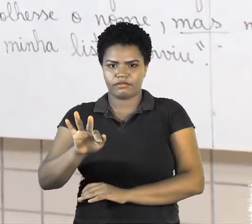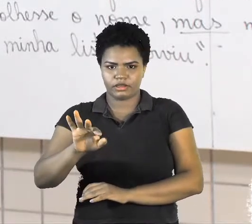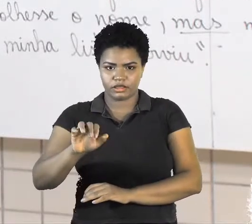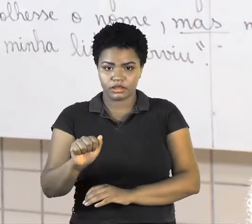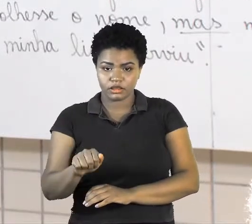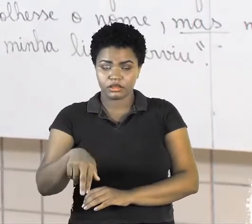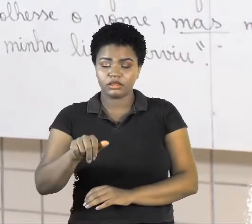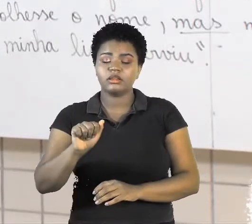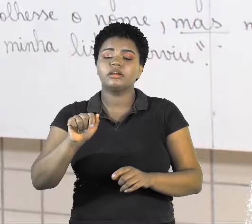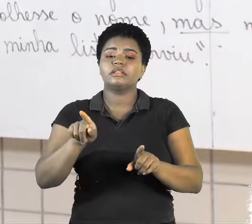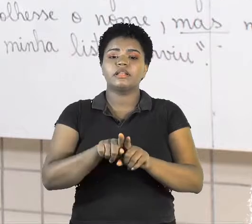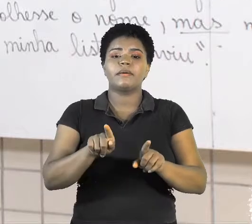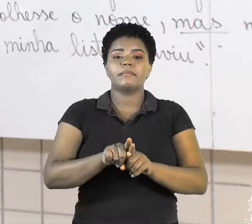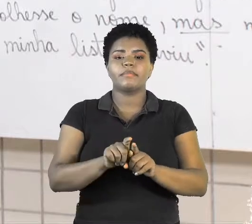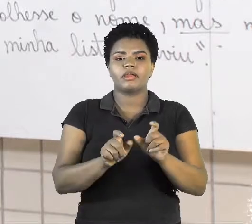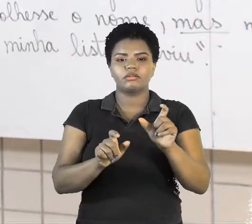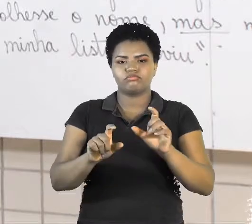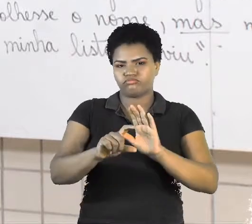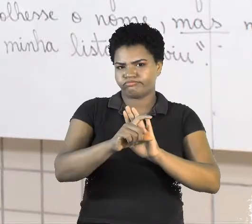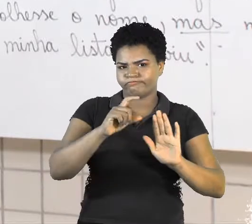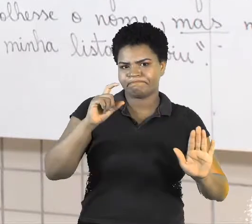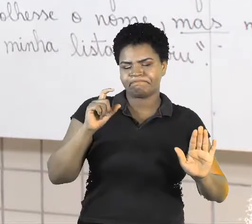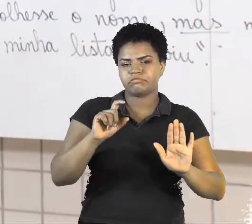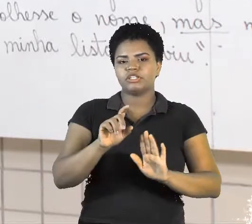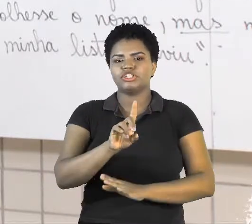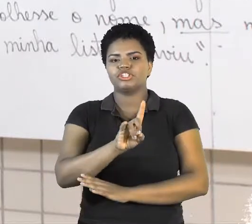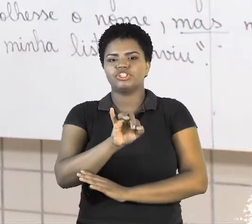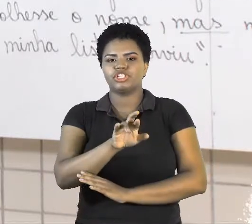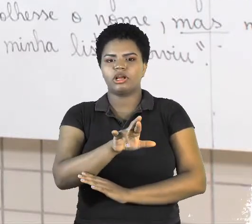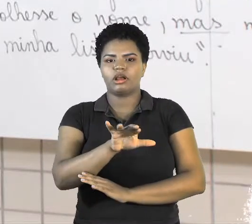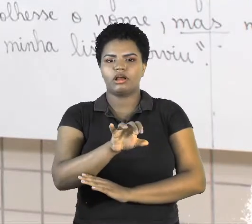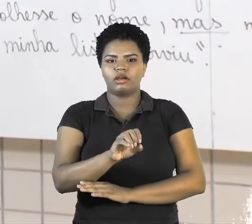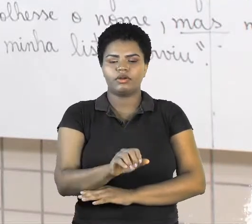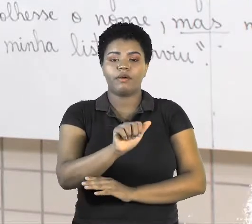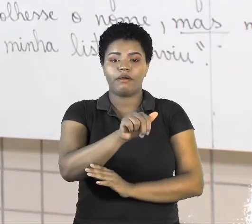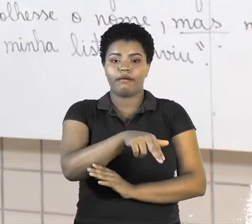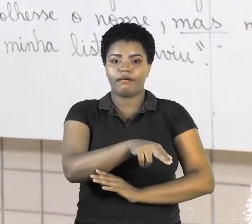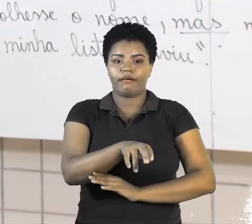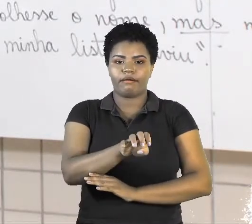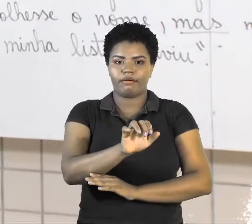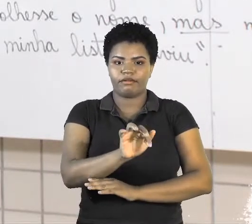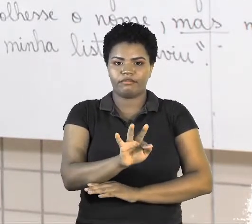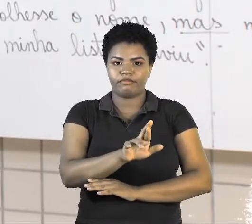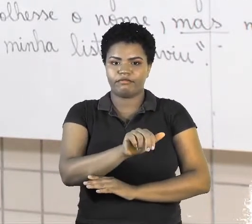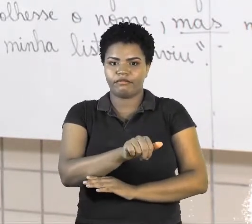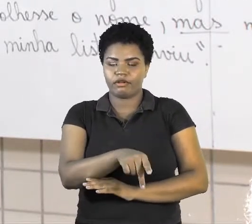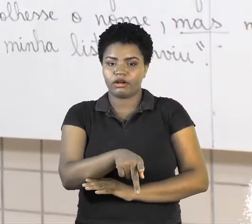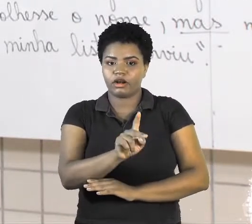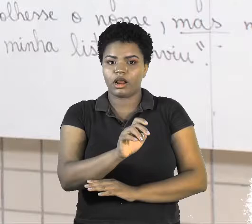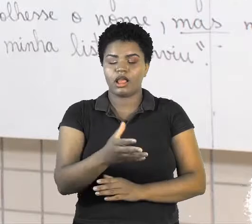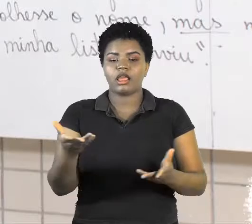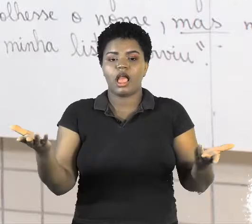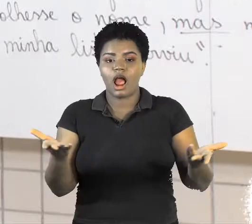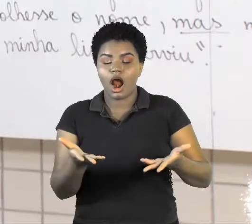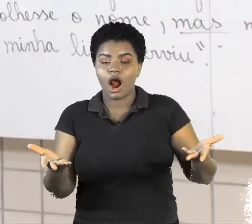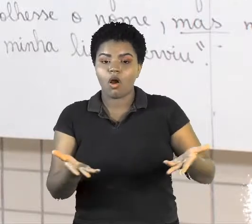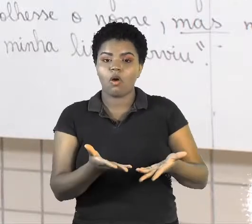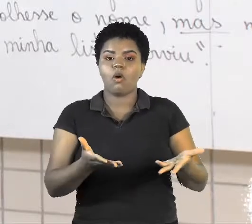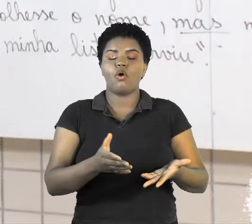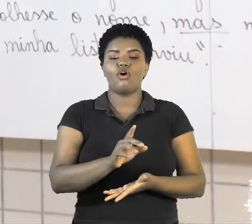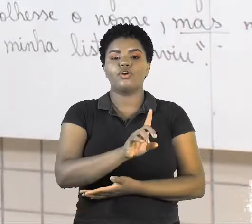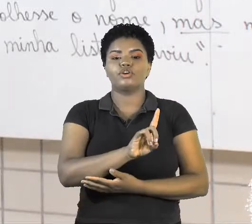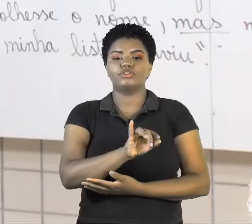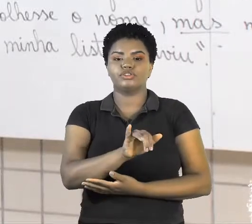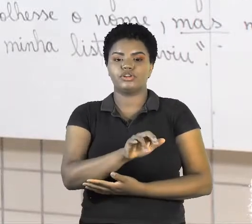Frank, né? Lembrando que o Diário de Anne Frank é a obra literária indicada nessa quinzena, então